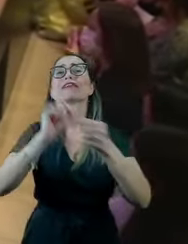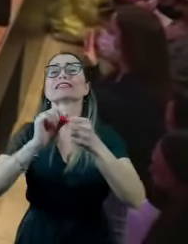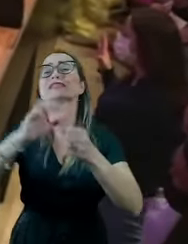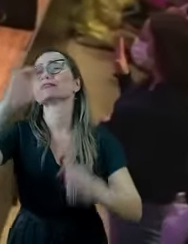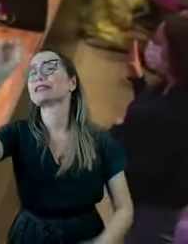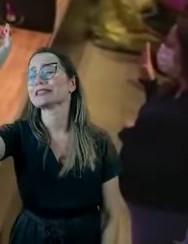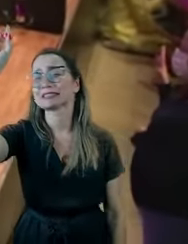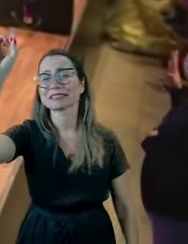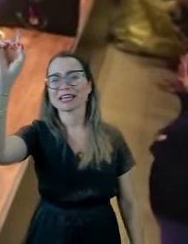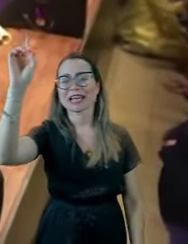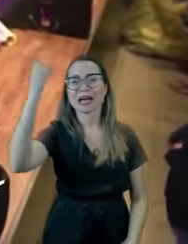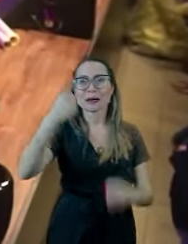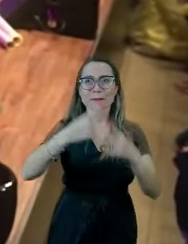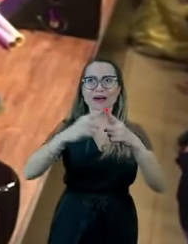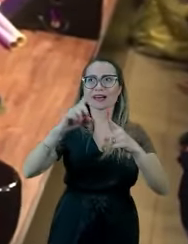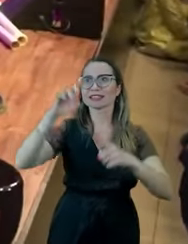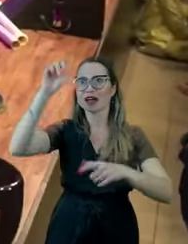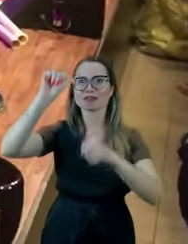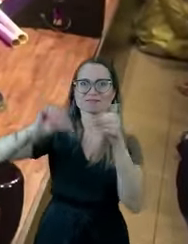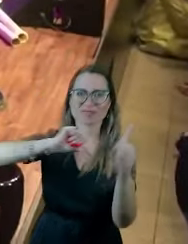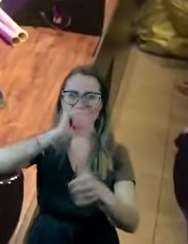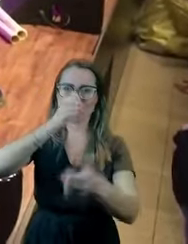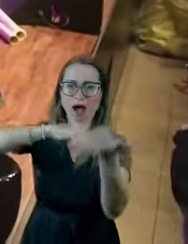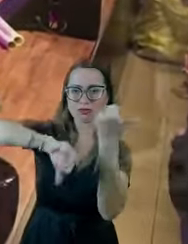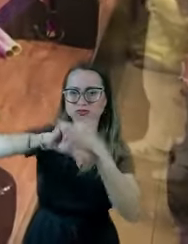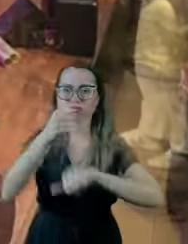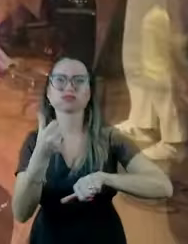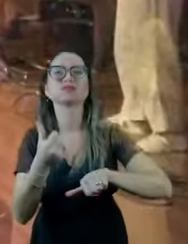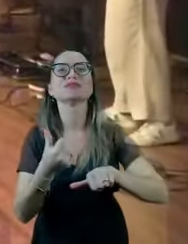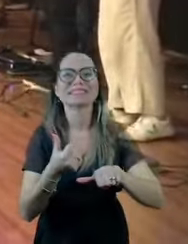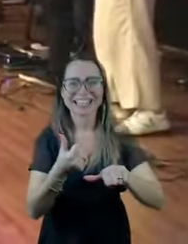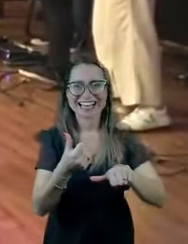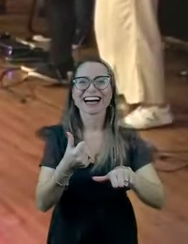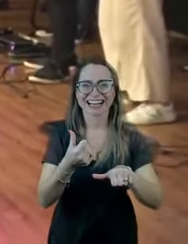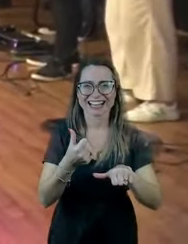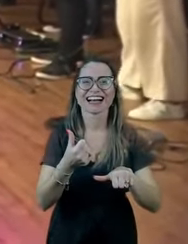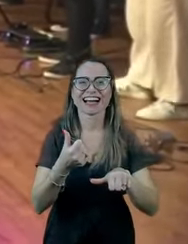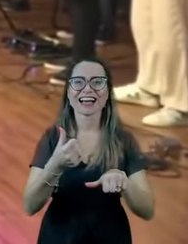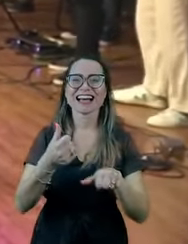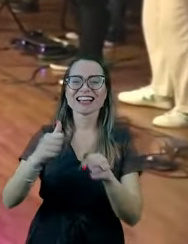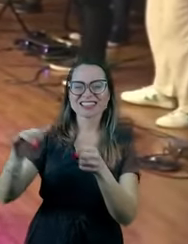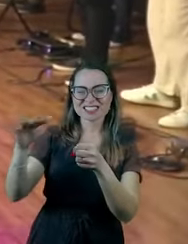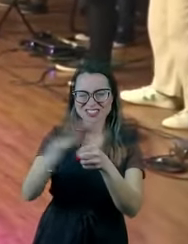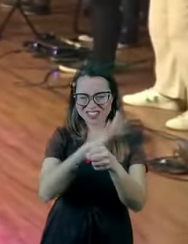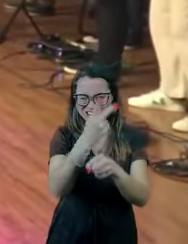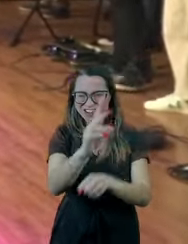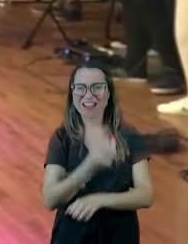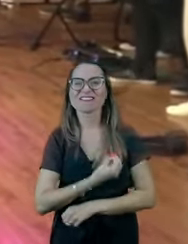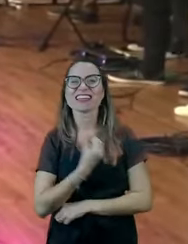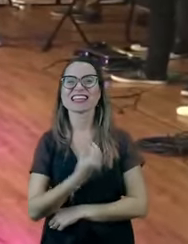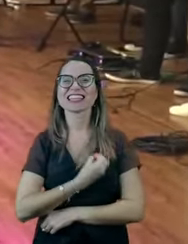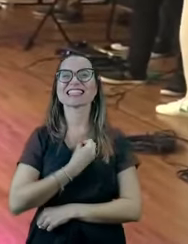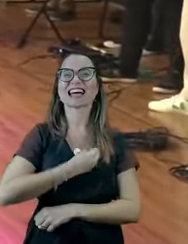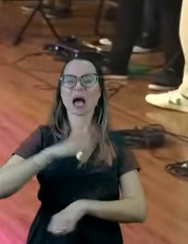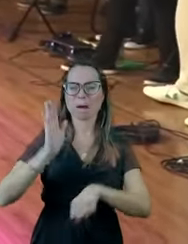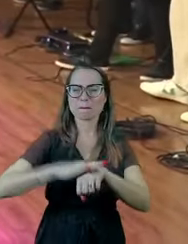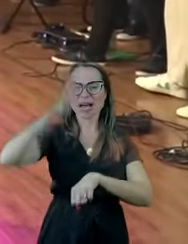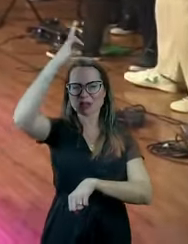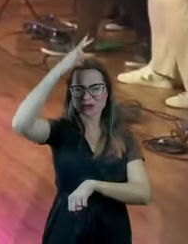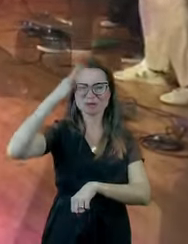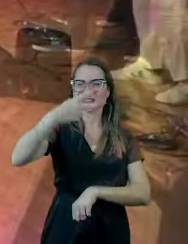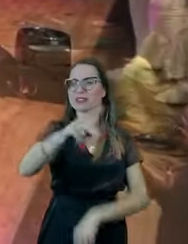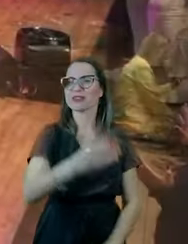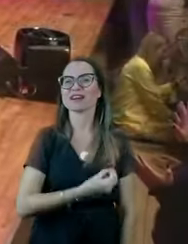Ele está transicionando, transformando, enchendo você. Seja cheia mais do Espírito sobre a sua